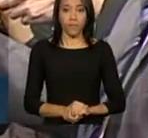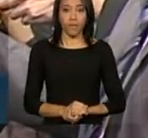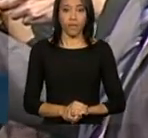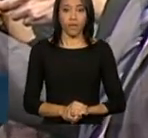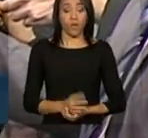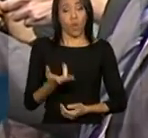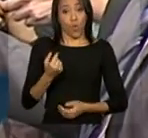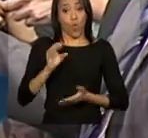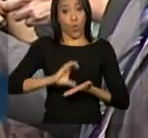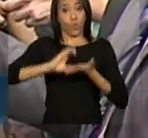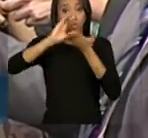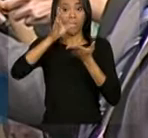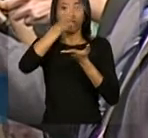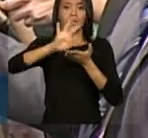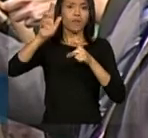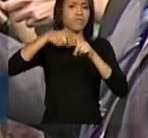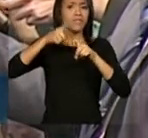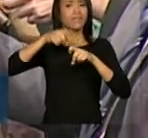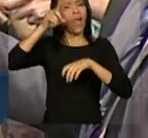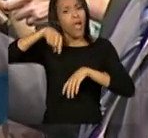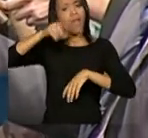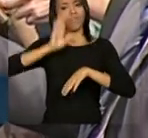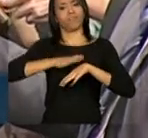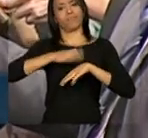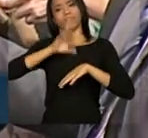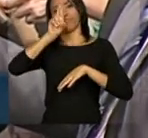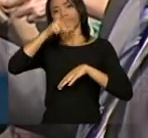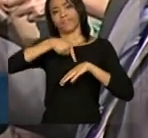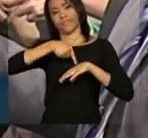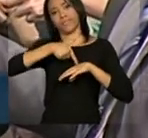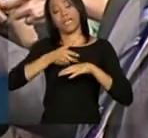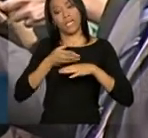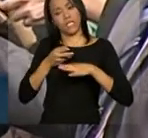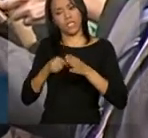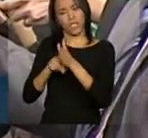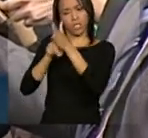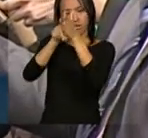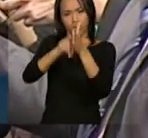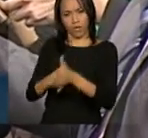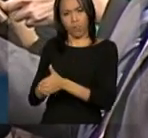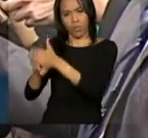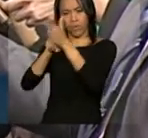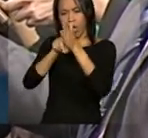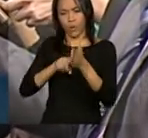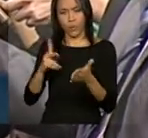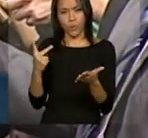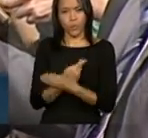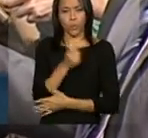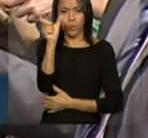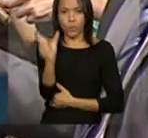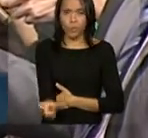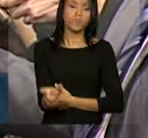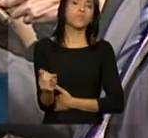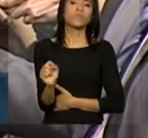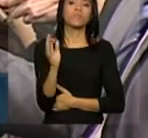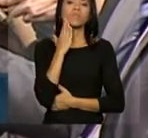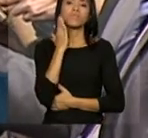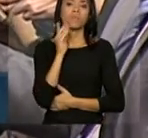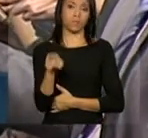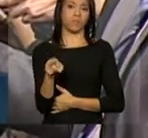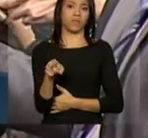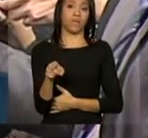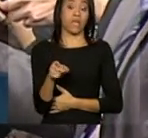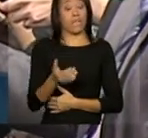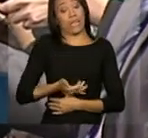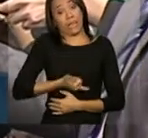o Conselho Federal de Medicina que tem que apurar que acabe o Conselho Federal medicina apurar e fazer todas as tratativas em relação a isso